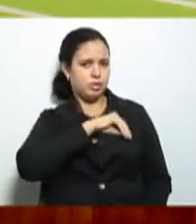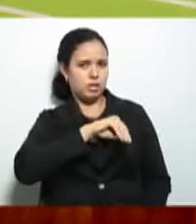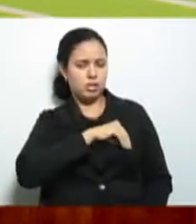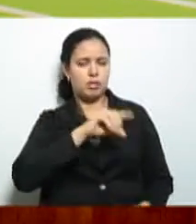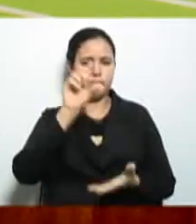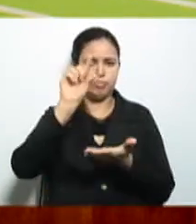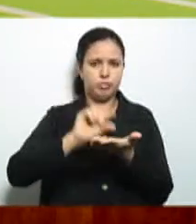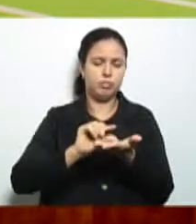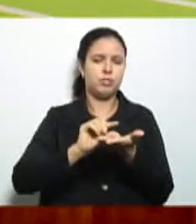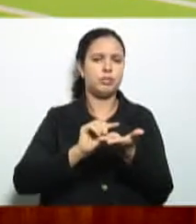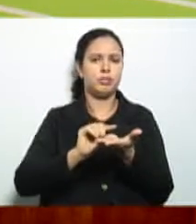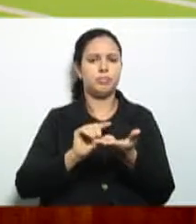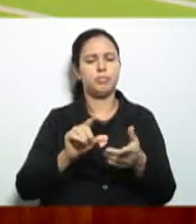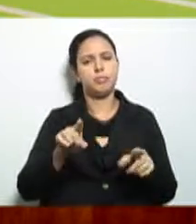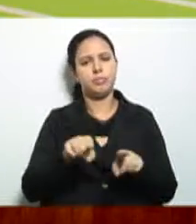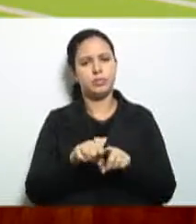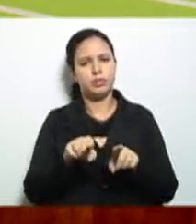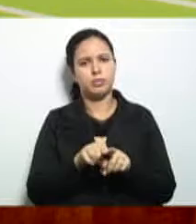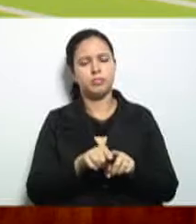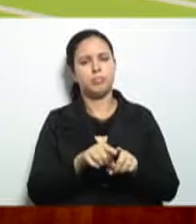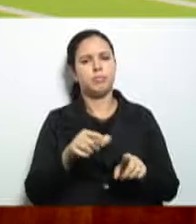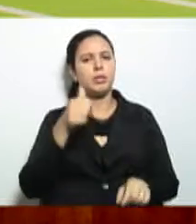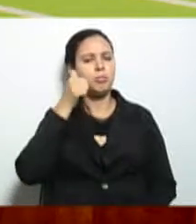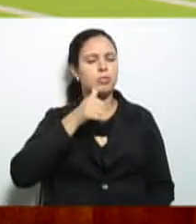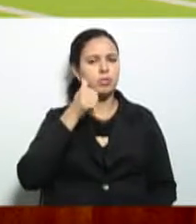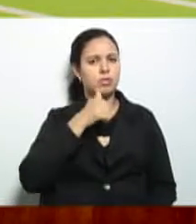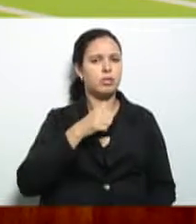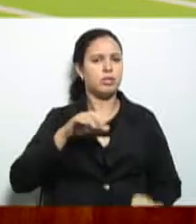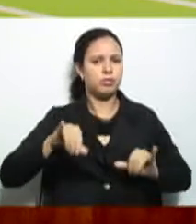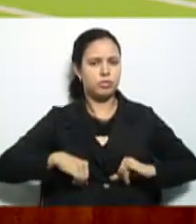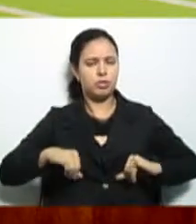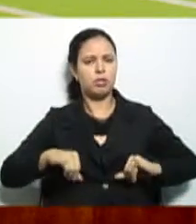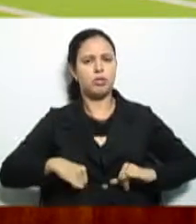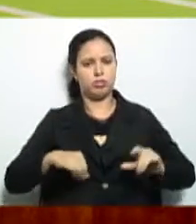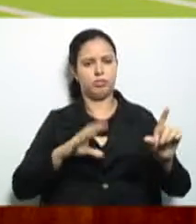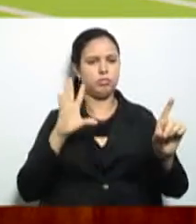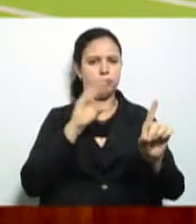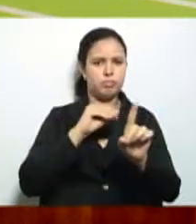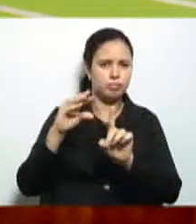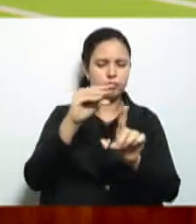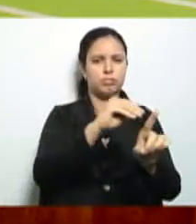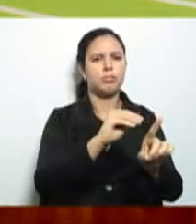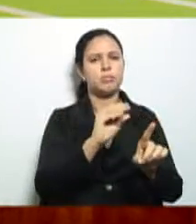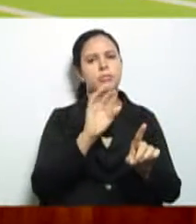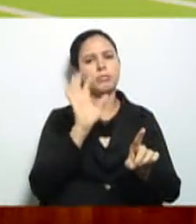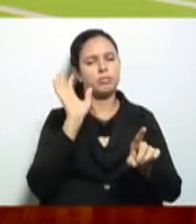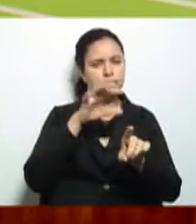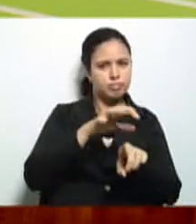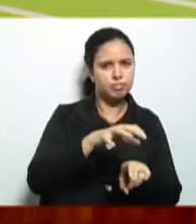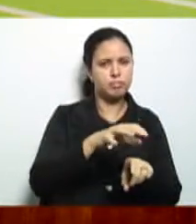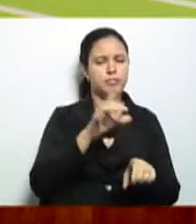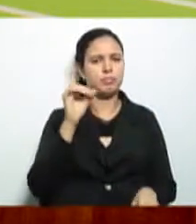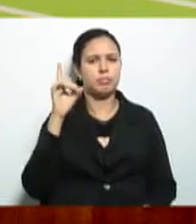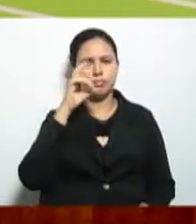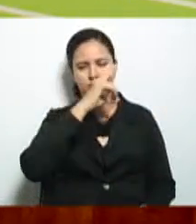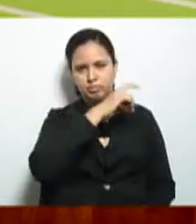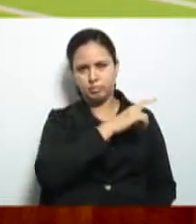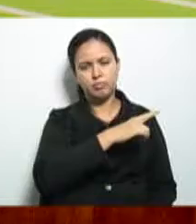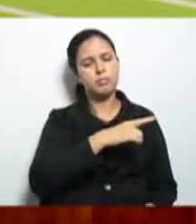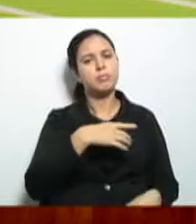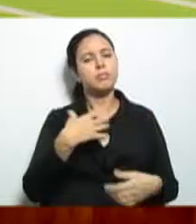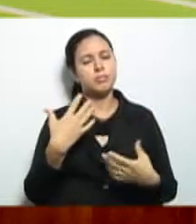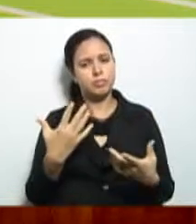assédios sexuais que as mulheres enfrentam nesses ambientes muitas das vezes. Então é sobre essas situações que nós